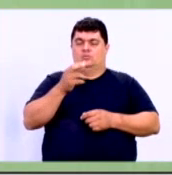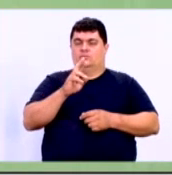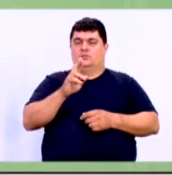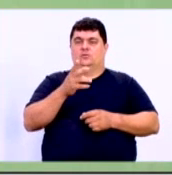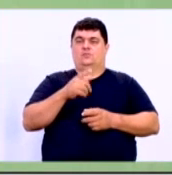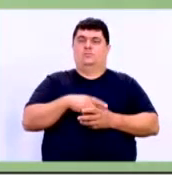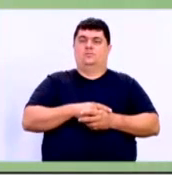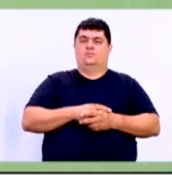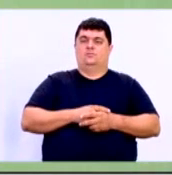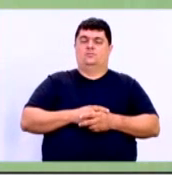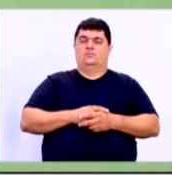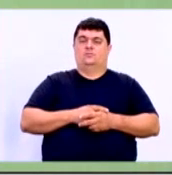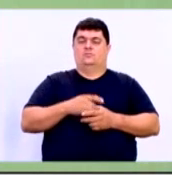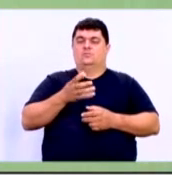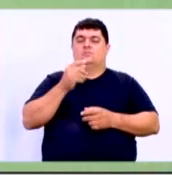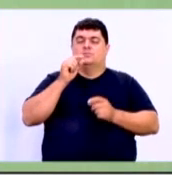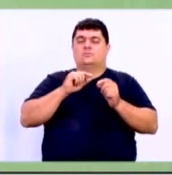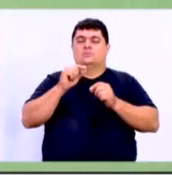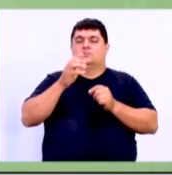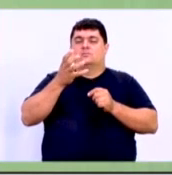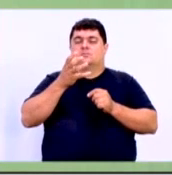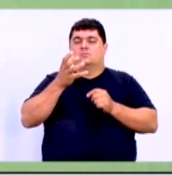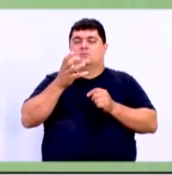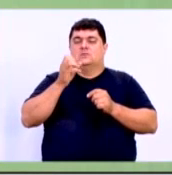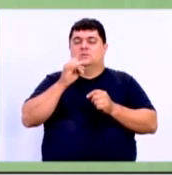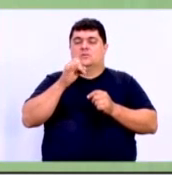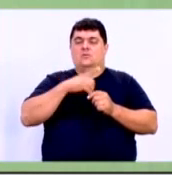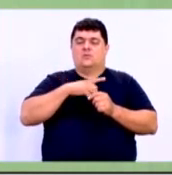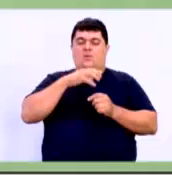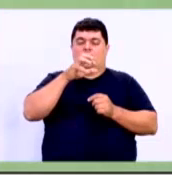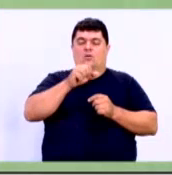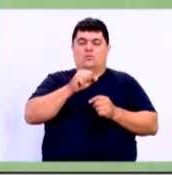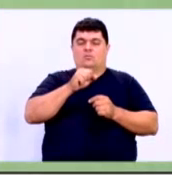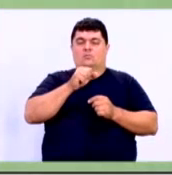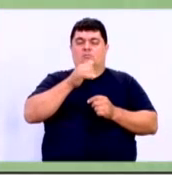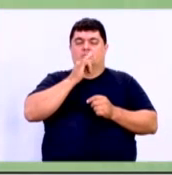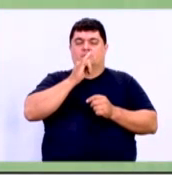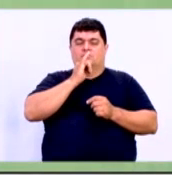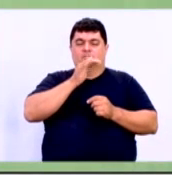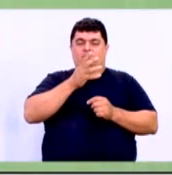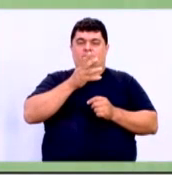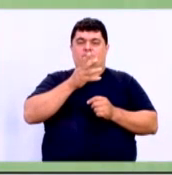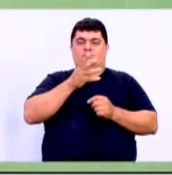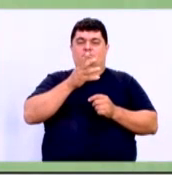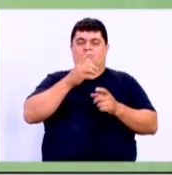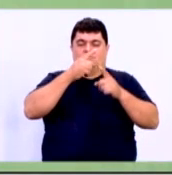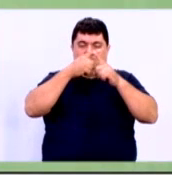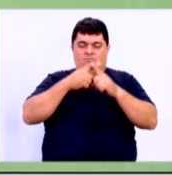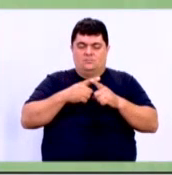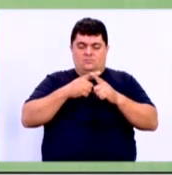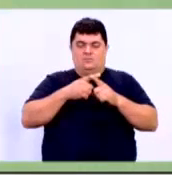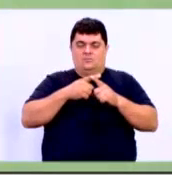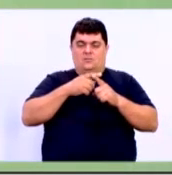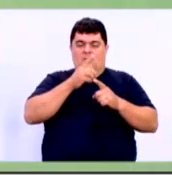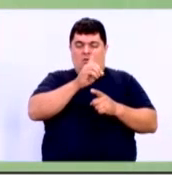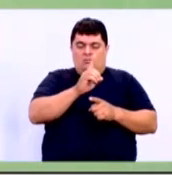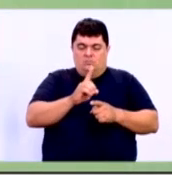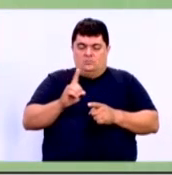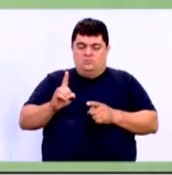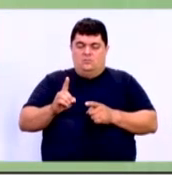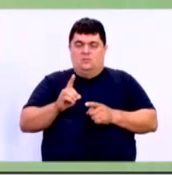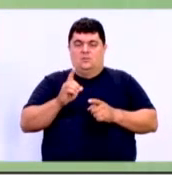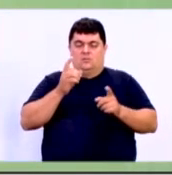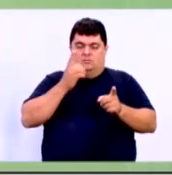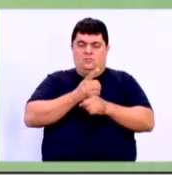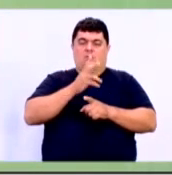unitário. Então quer dizer que se eu pegar o valor do produto, o CPP, multiplicar pelas unidades vendidas, eu